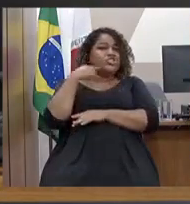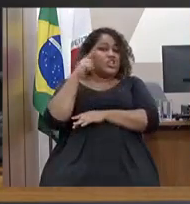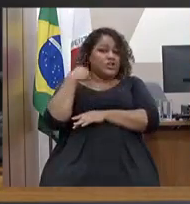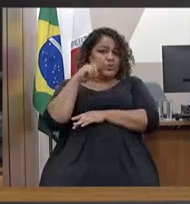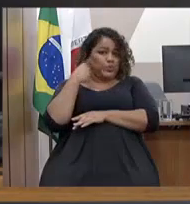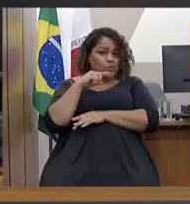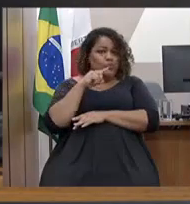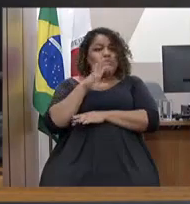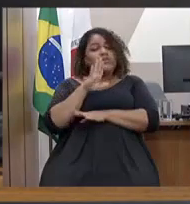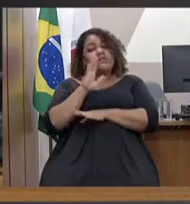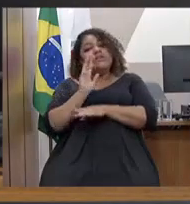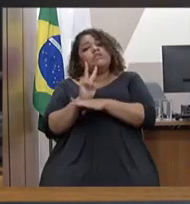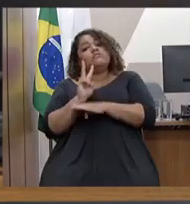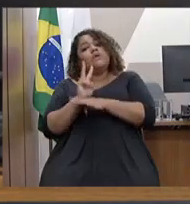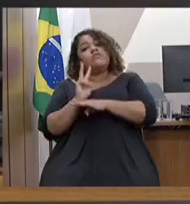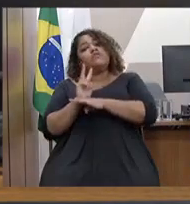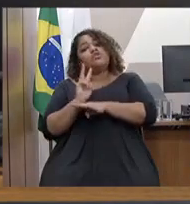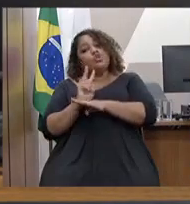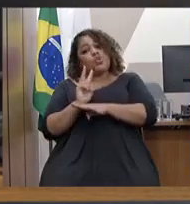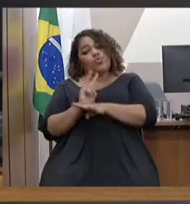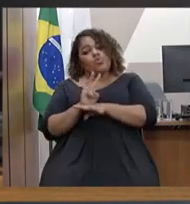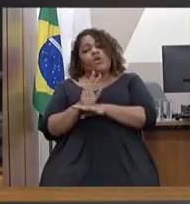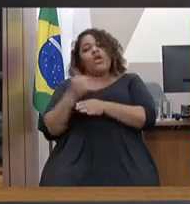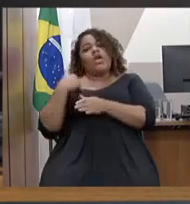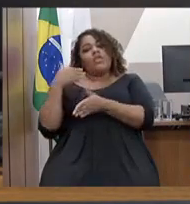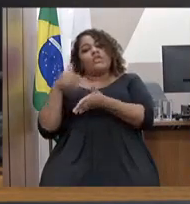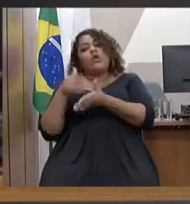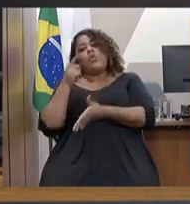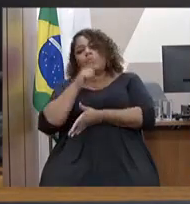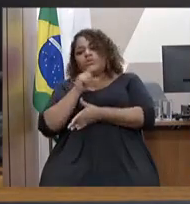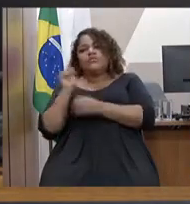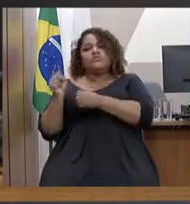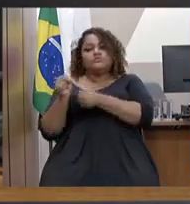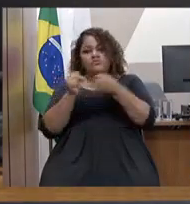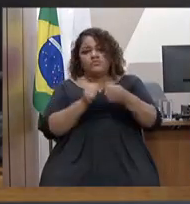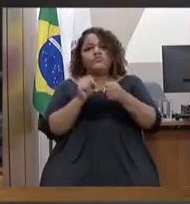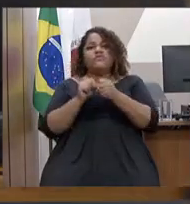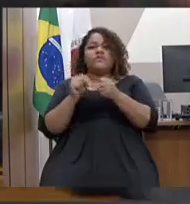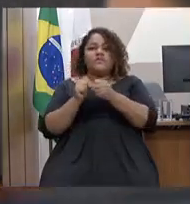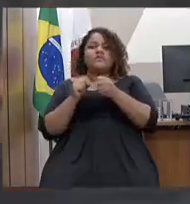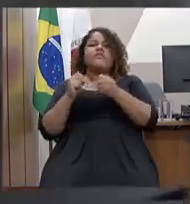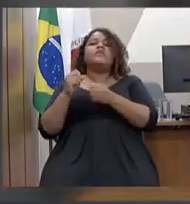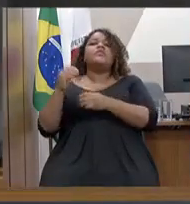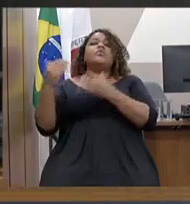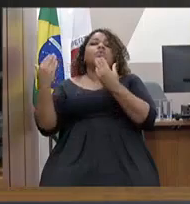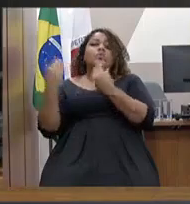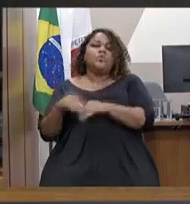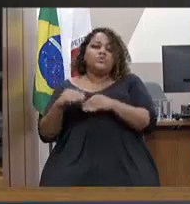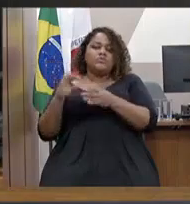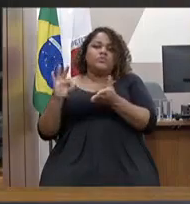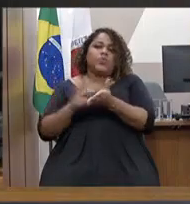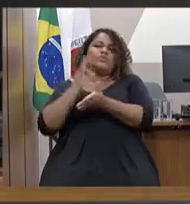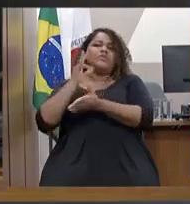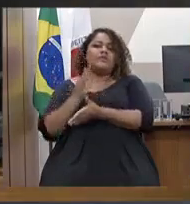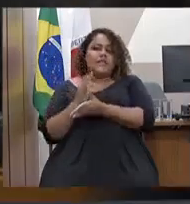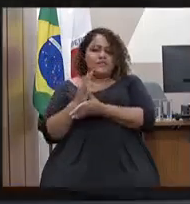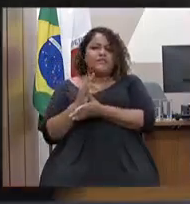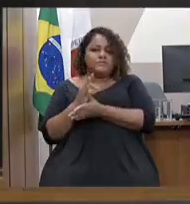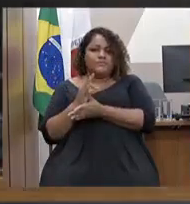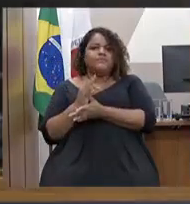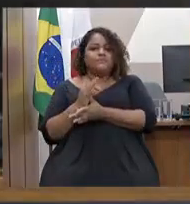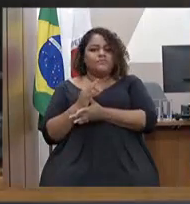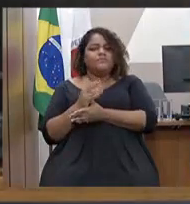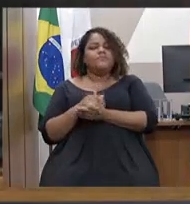contratar e fazer as homologações então o ministro vai colocar isso pra gente na semana que vem uma conversa com as centrais sindicais